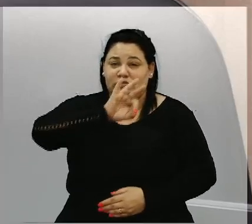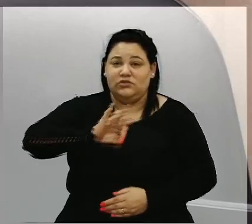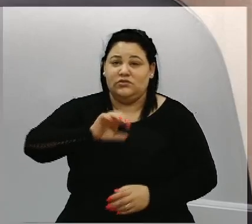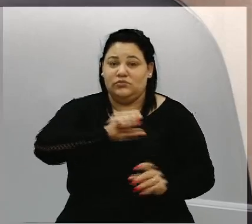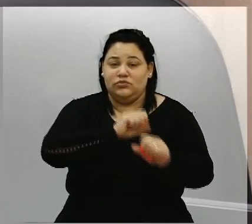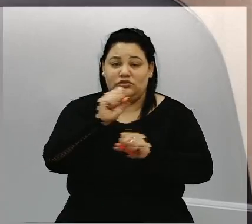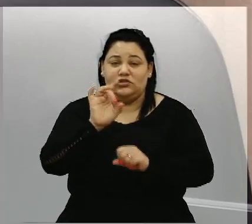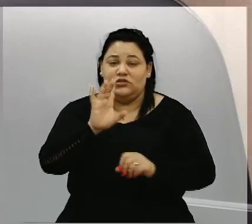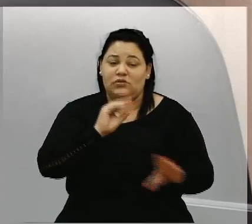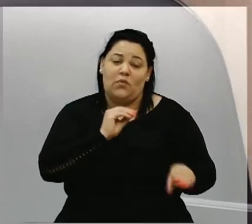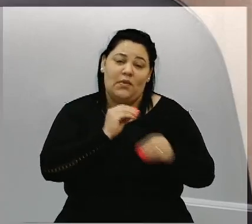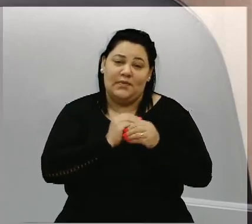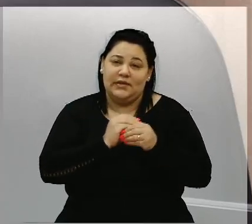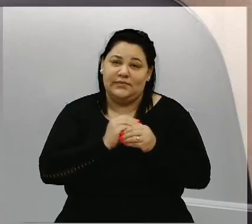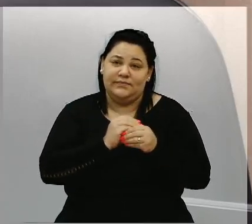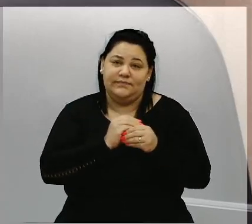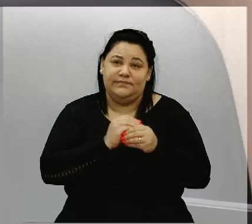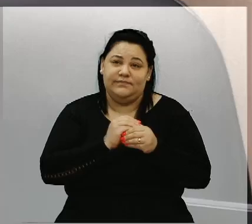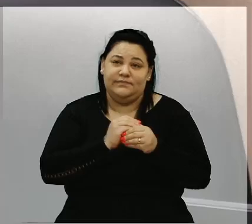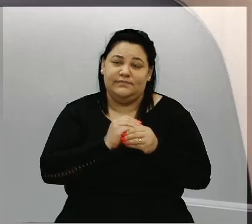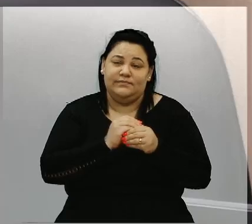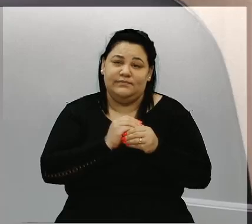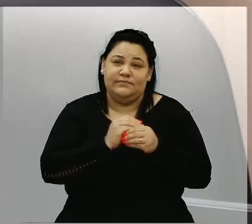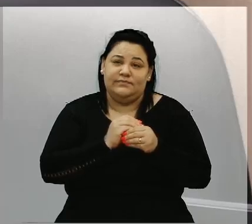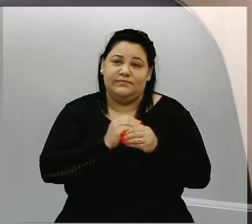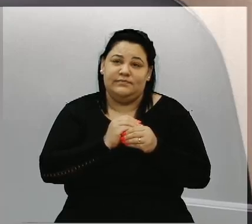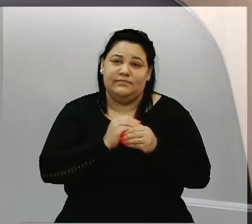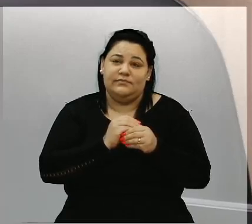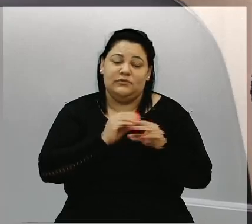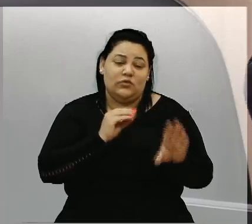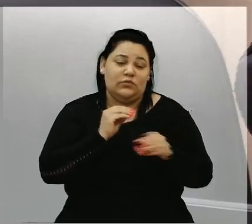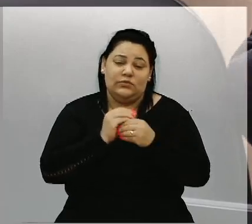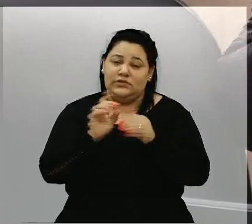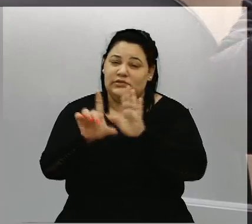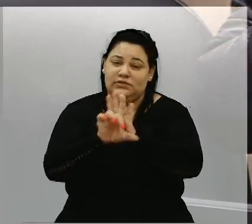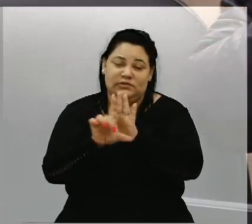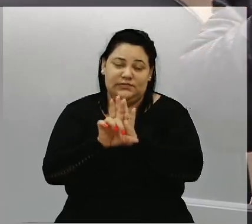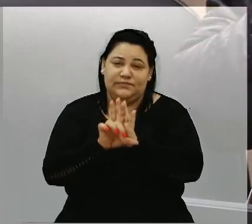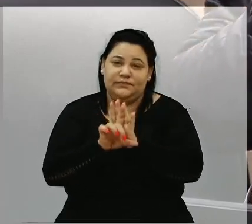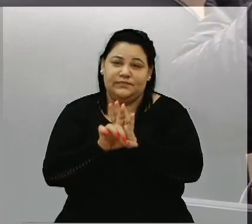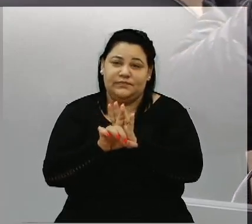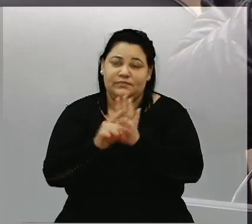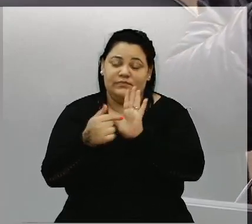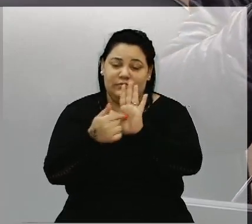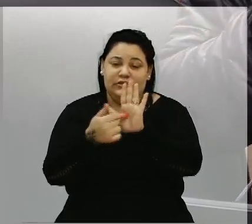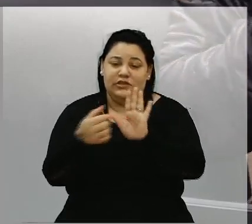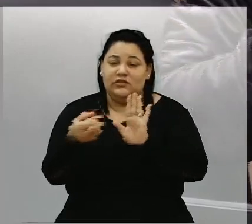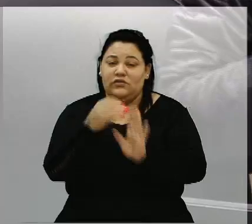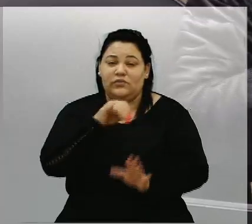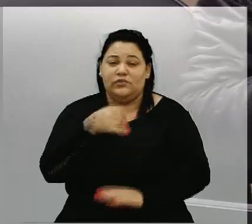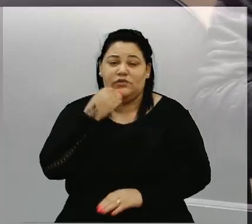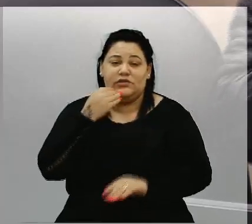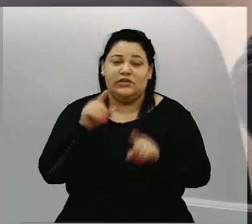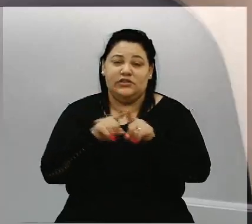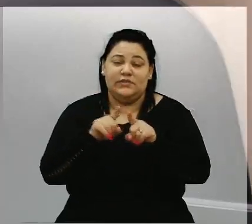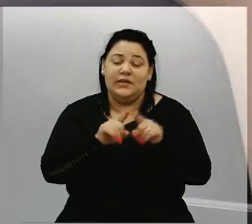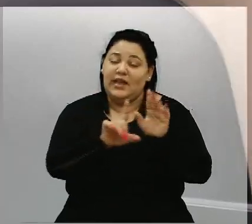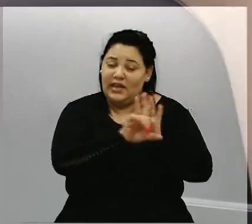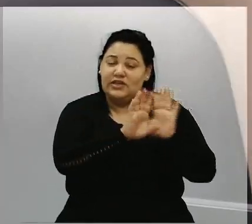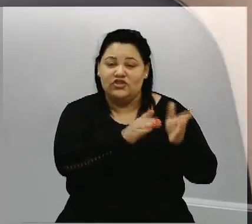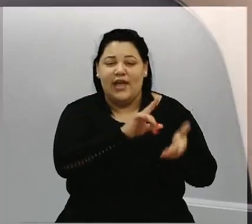hoje nesse dia. Somaríamos. Teríamos só soma na legislação, apresentaríamos novas possibilidades na legislação que já